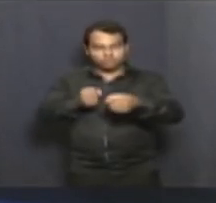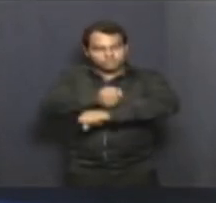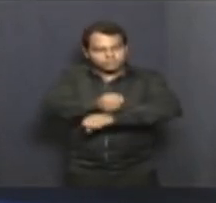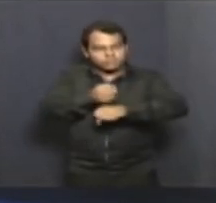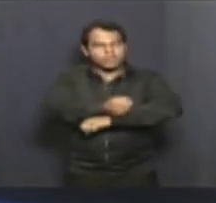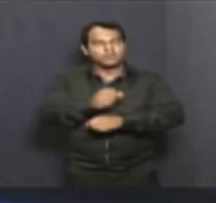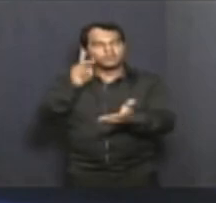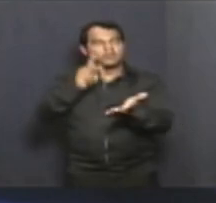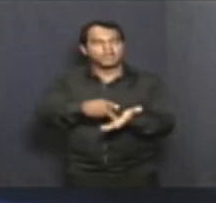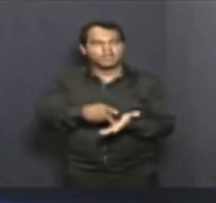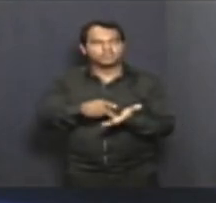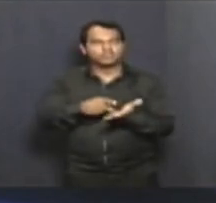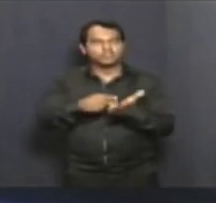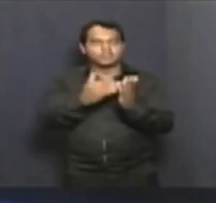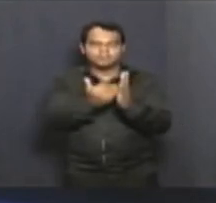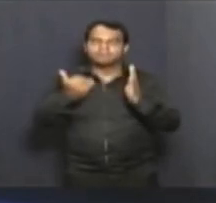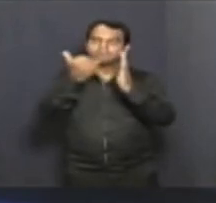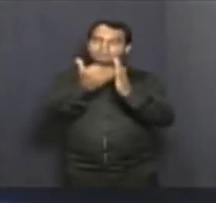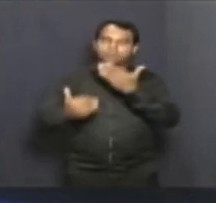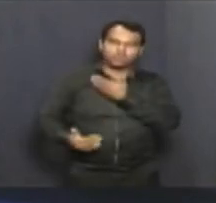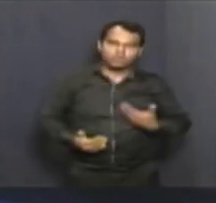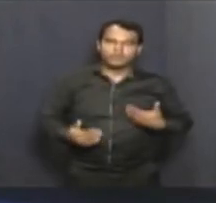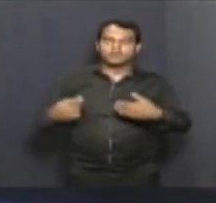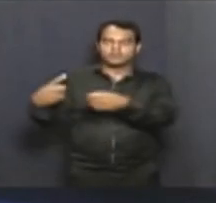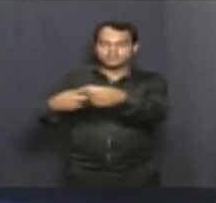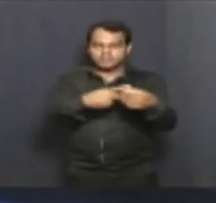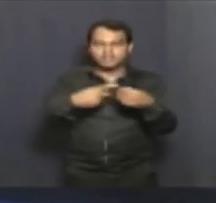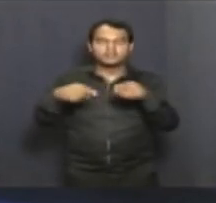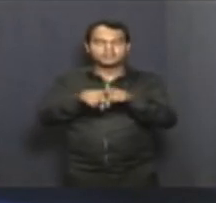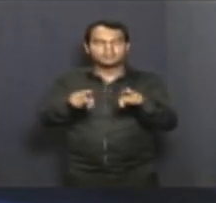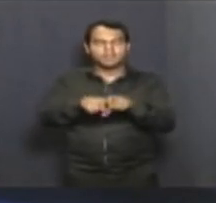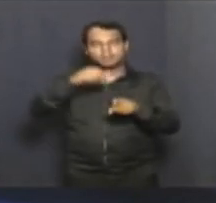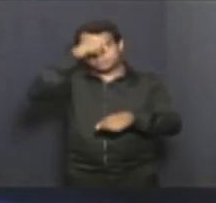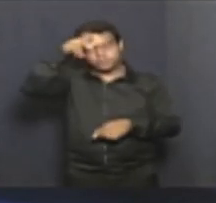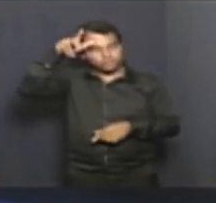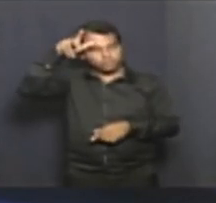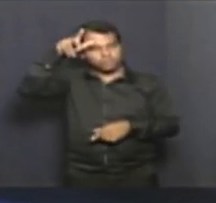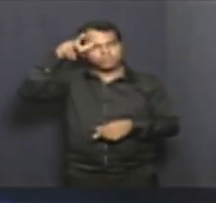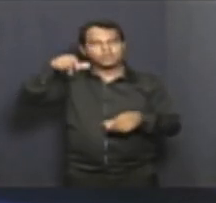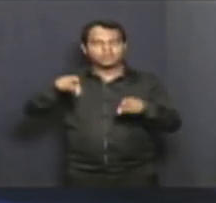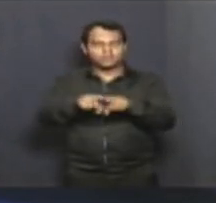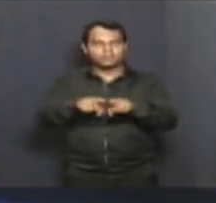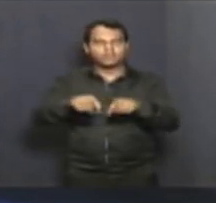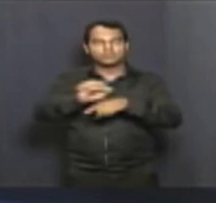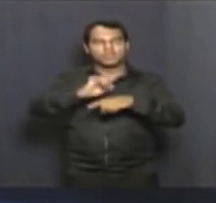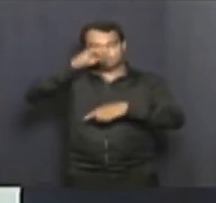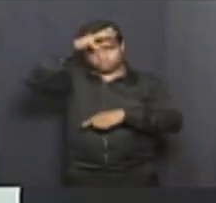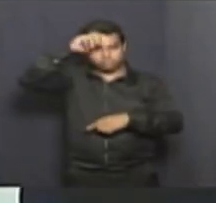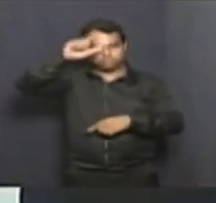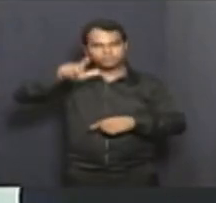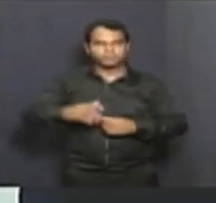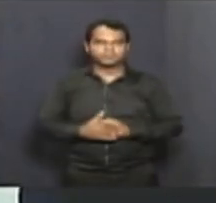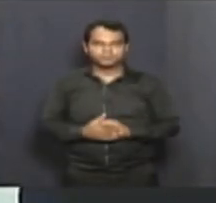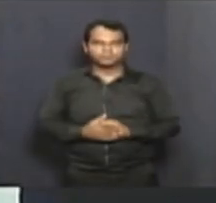e muito maior por parte do governo por parte dos municípios das prefeituras é do estado mato grosso